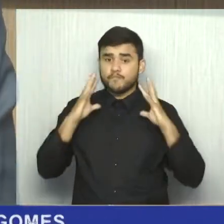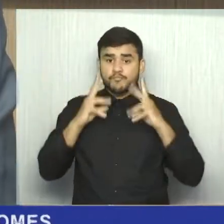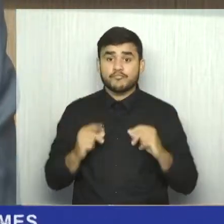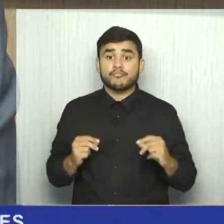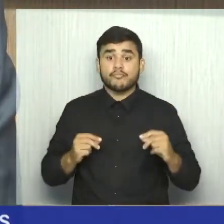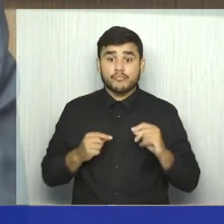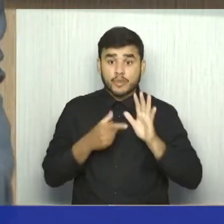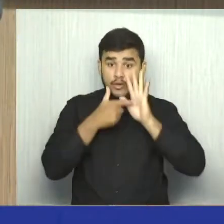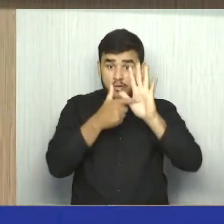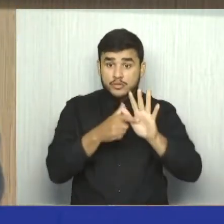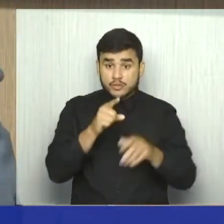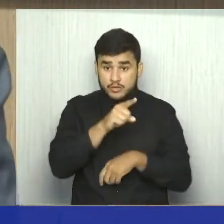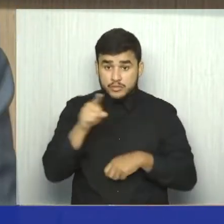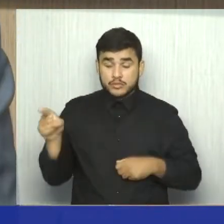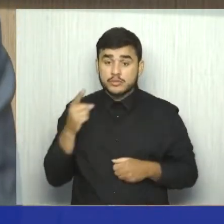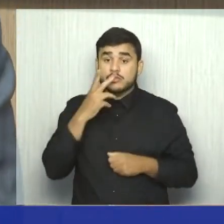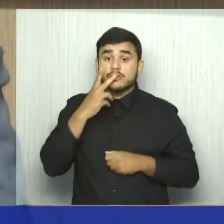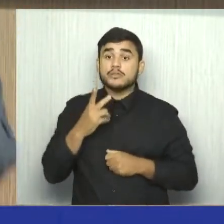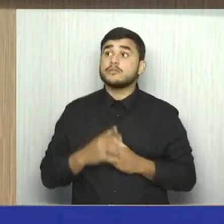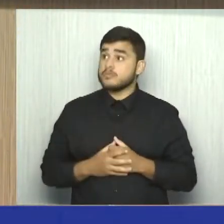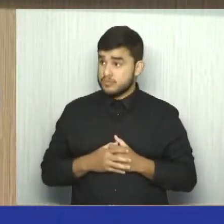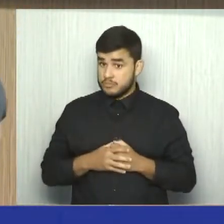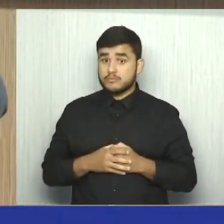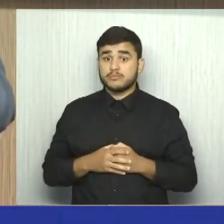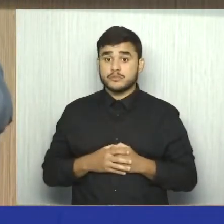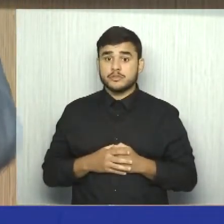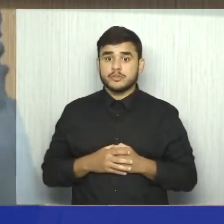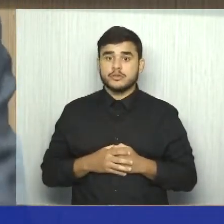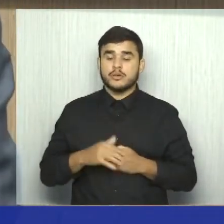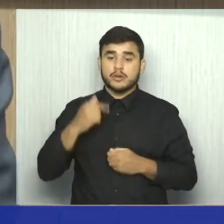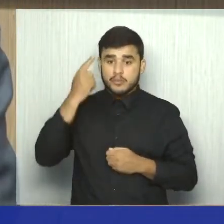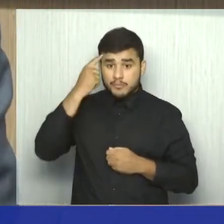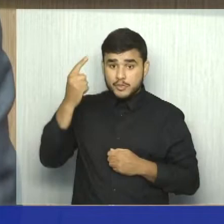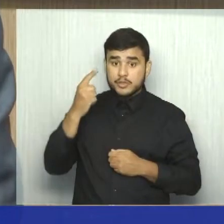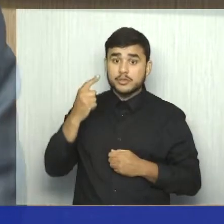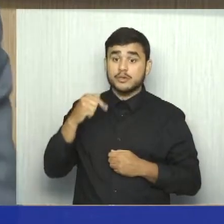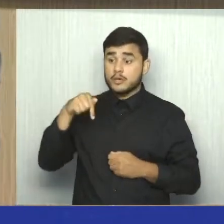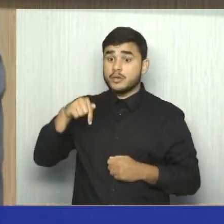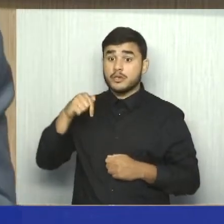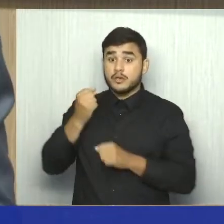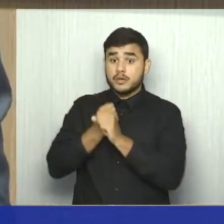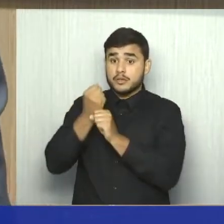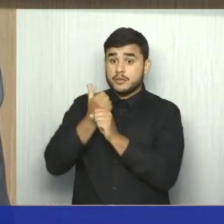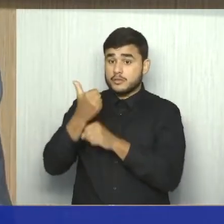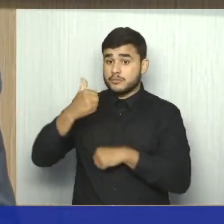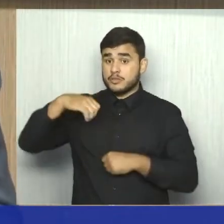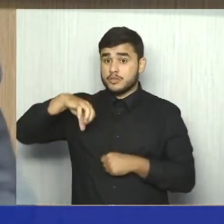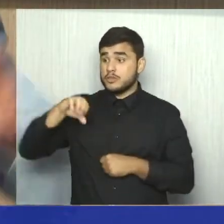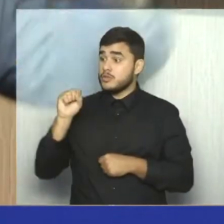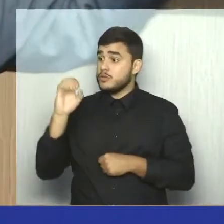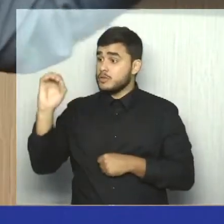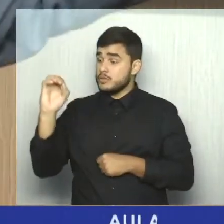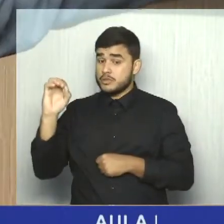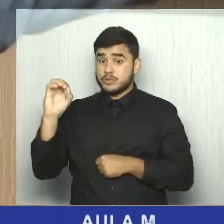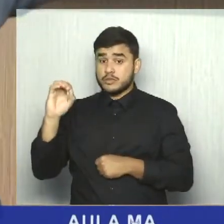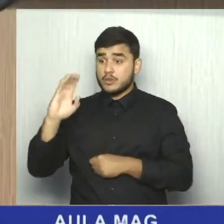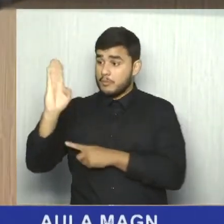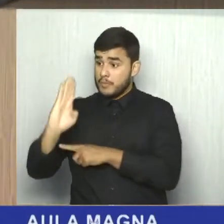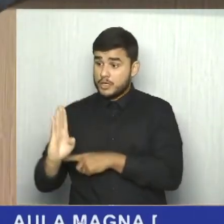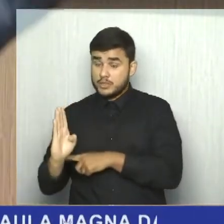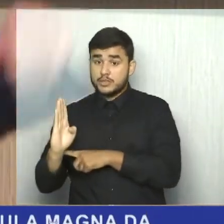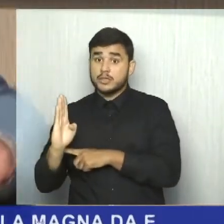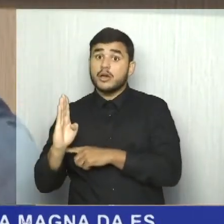dar o número. Em 1980, o Brasil era 6 vezes a China. Eu rio para não chorar. Em